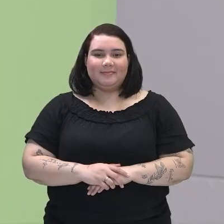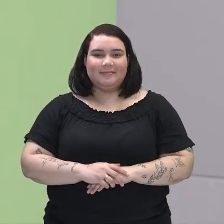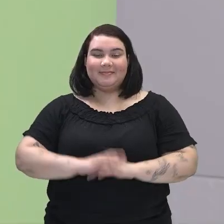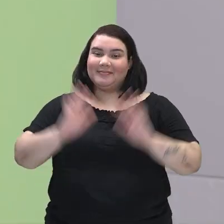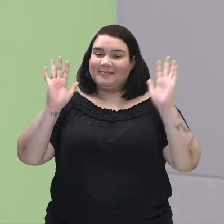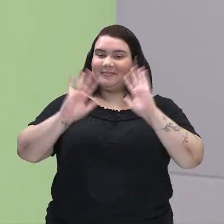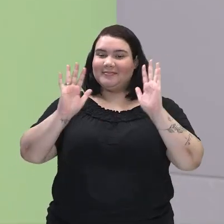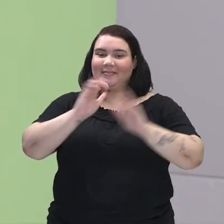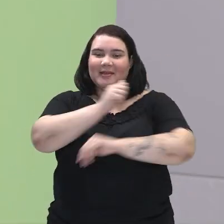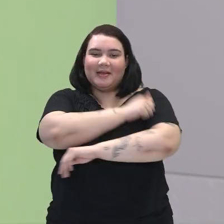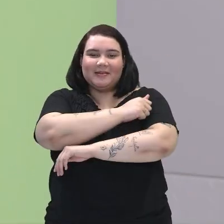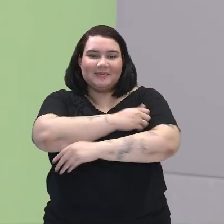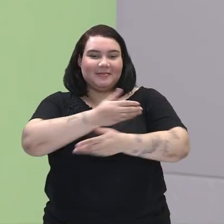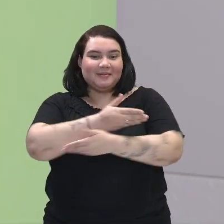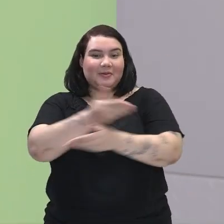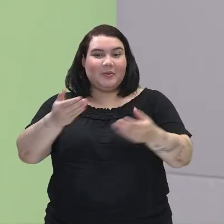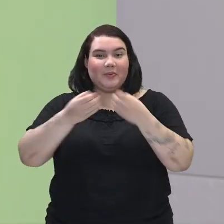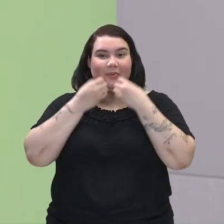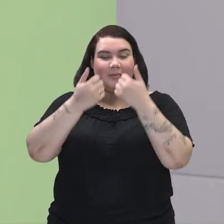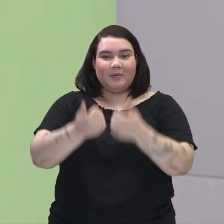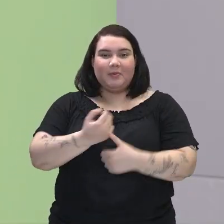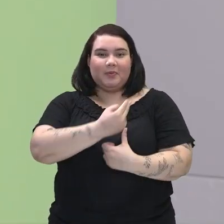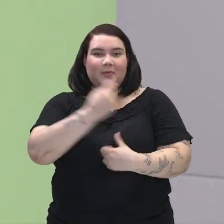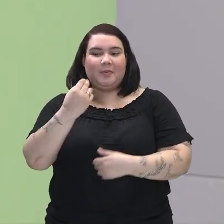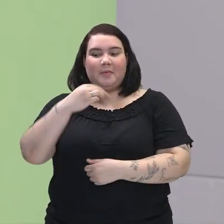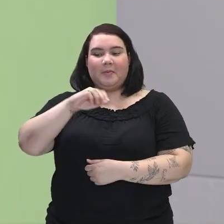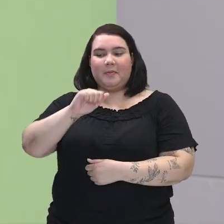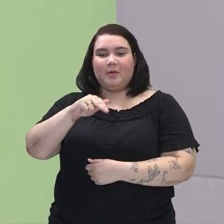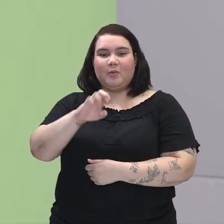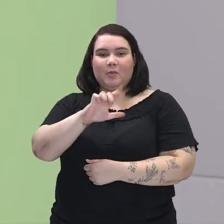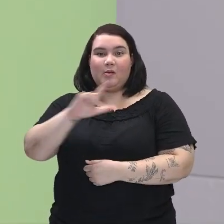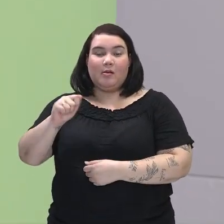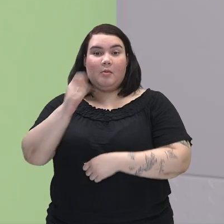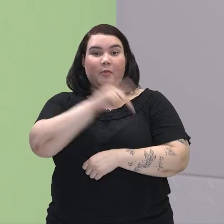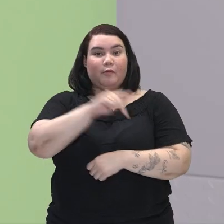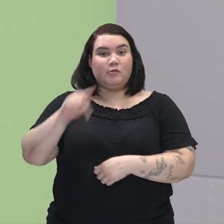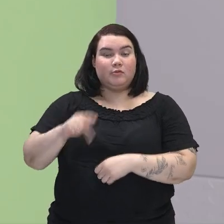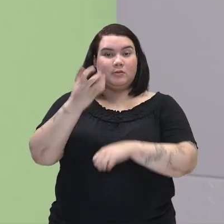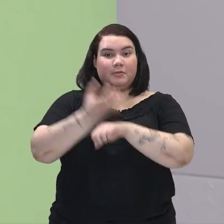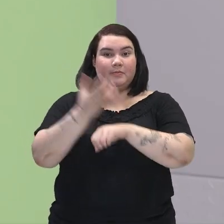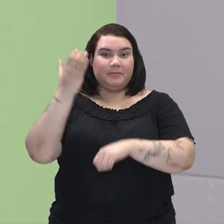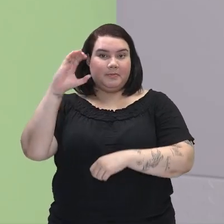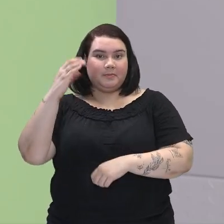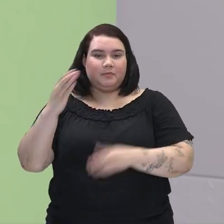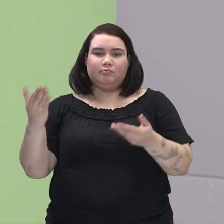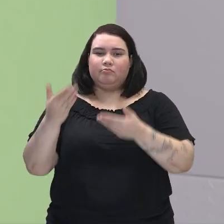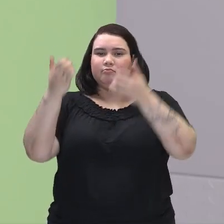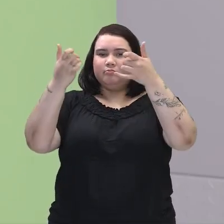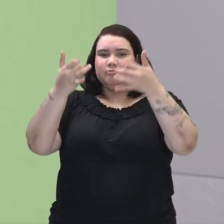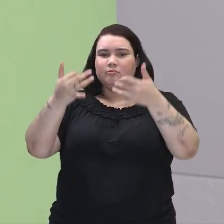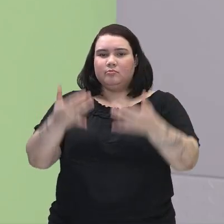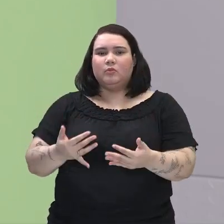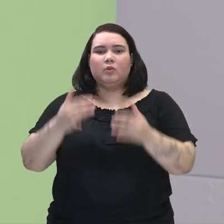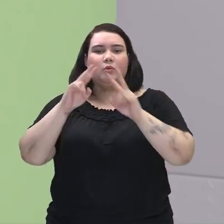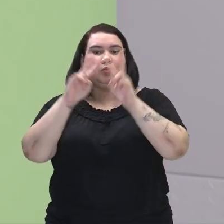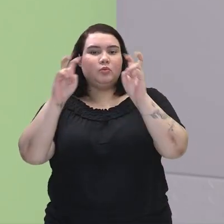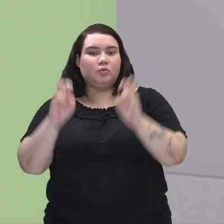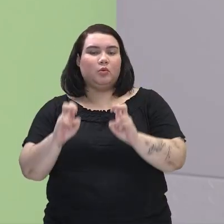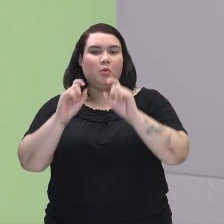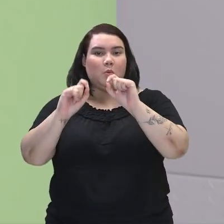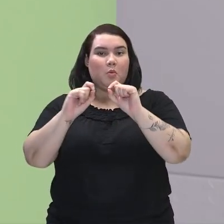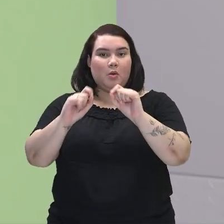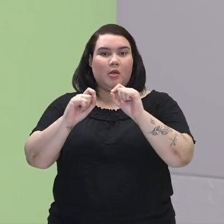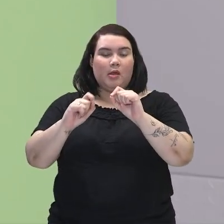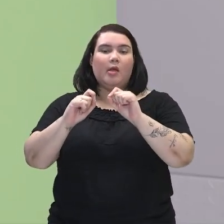Olá, alunos, tudo bem? Eu sou a professora Manuela Cerejo, professora de Ciências. E estou aqui para falar um pouquinho com vocês sobre